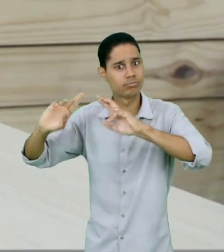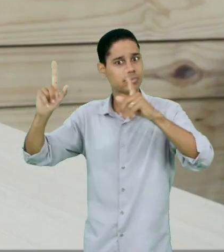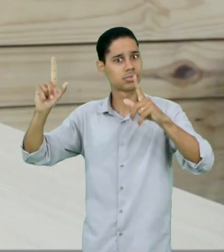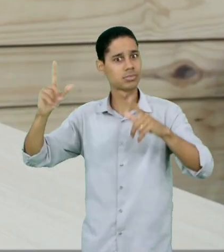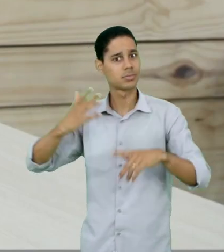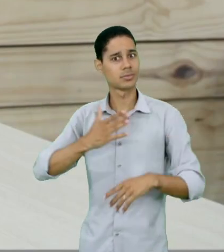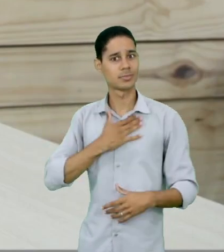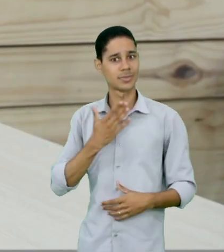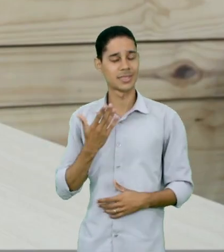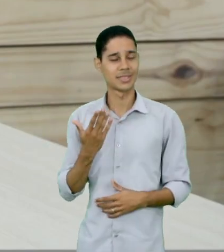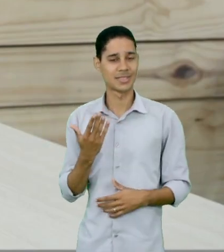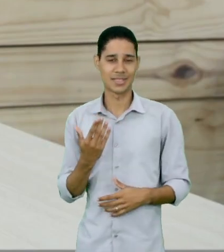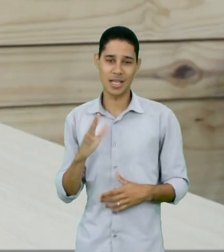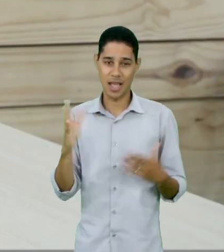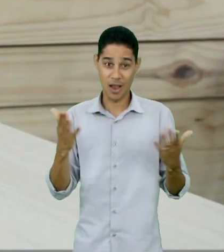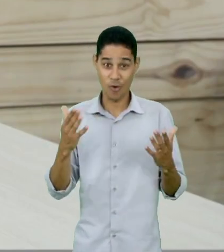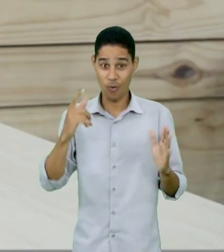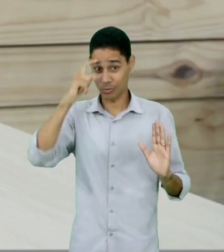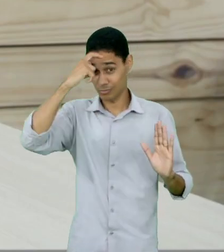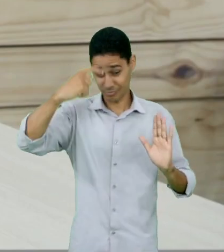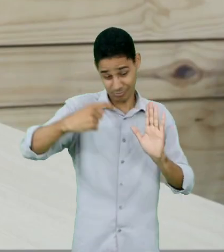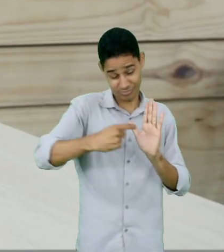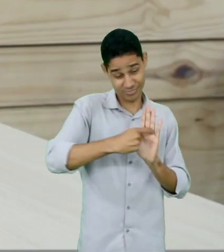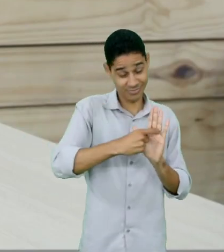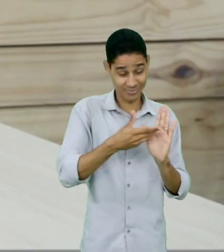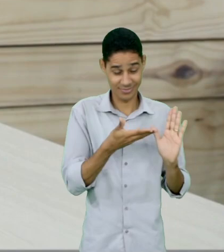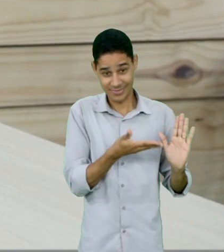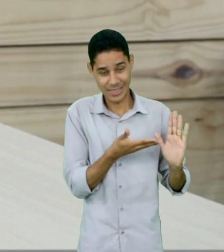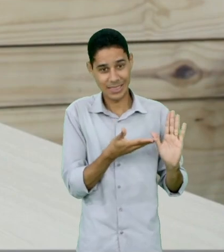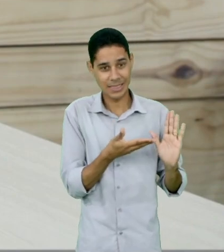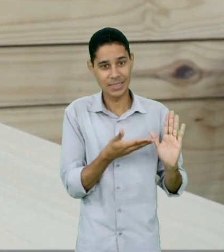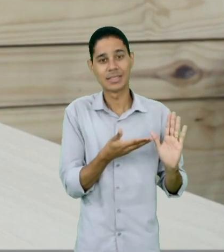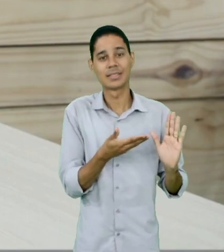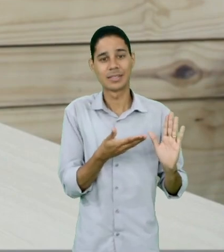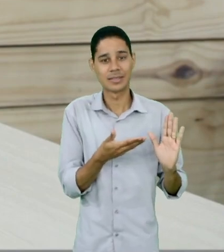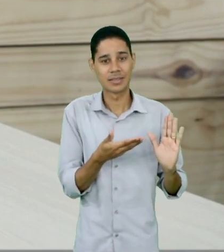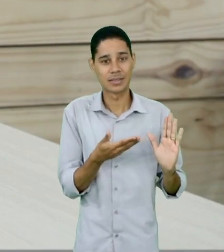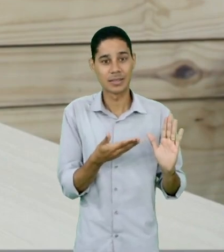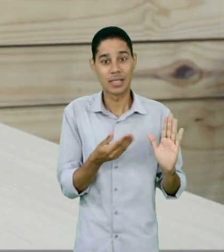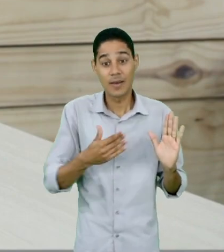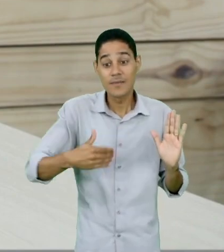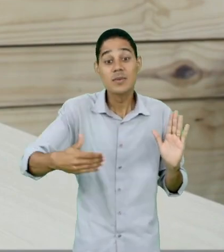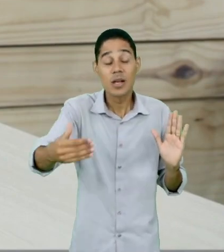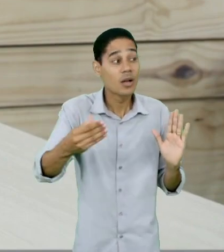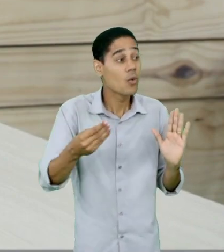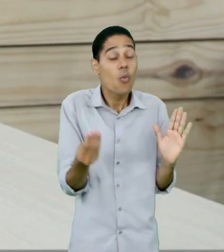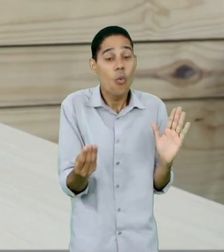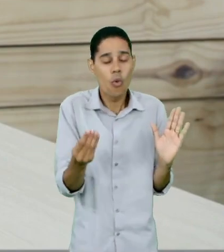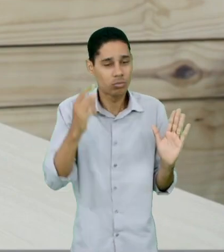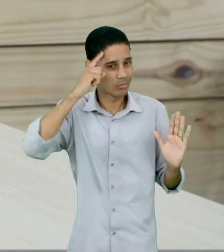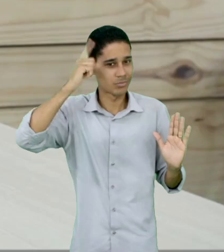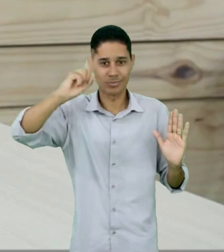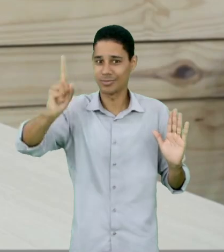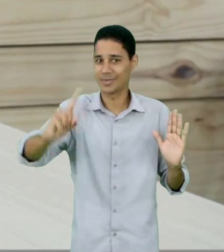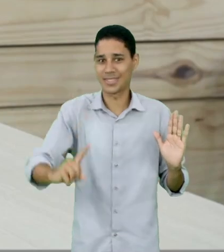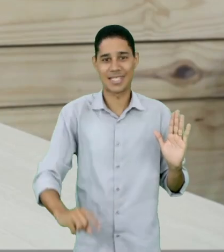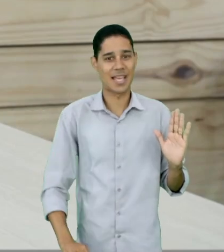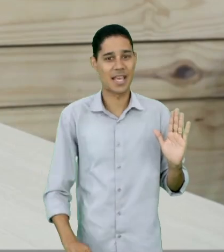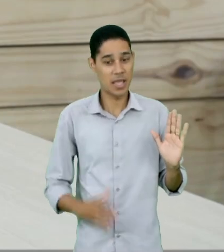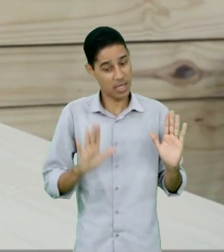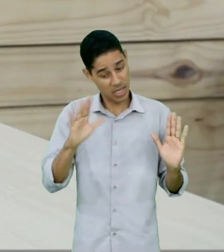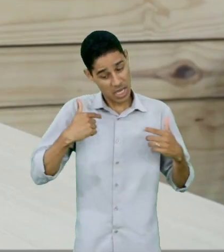artificial, a gente de fato não sabe o que vai acontecer, pelo menos eu entendo